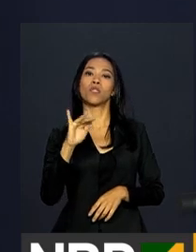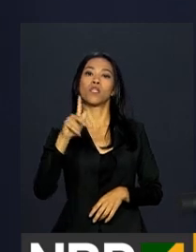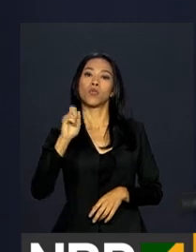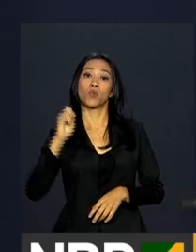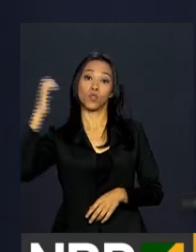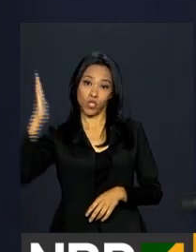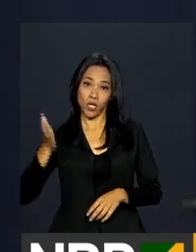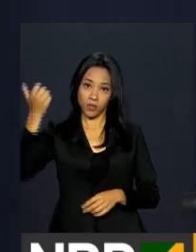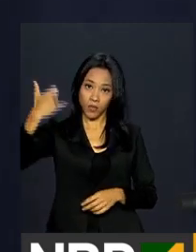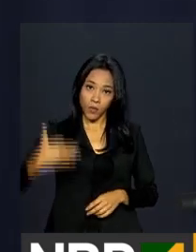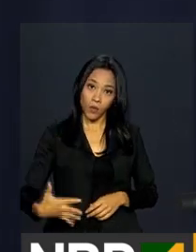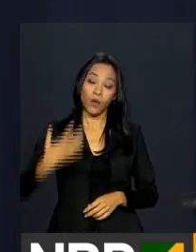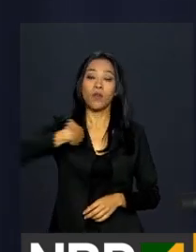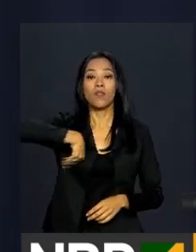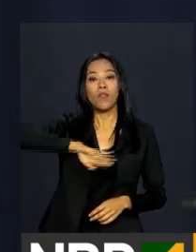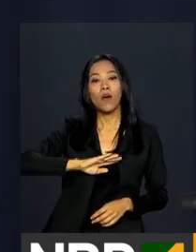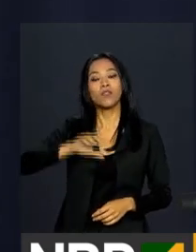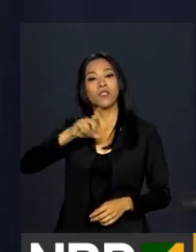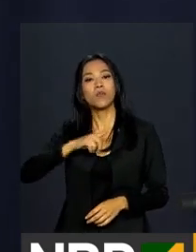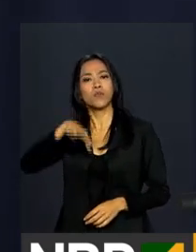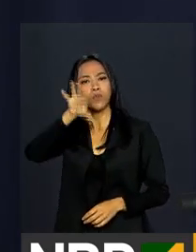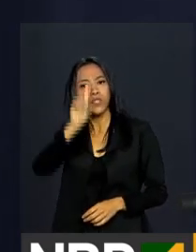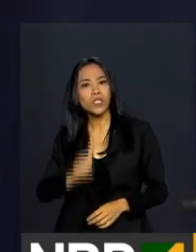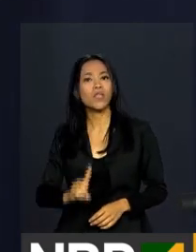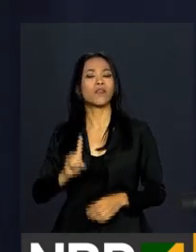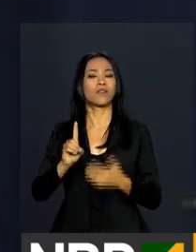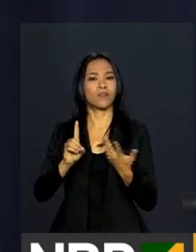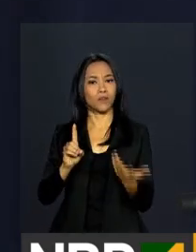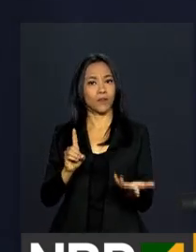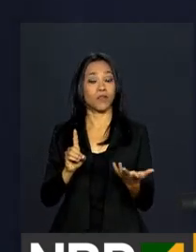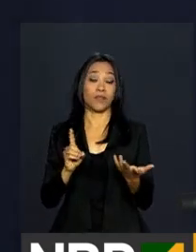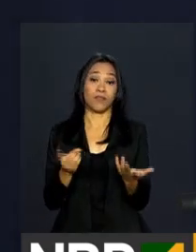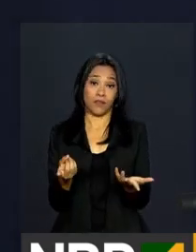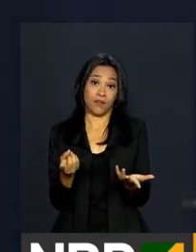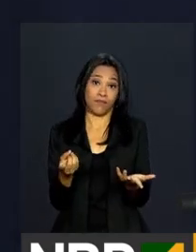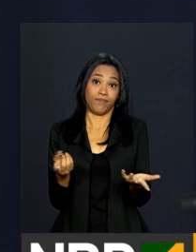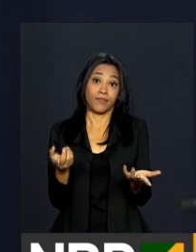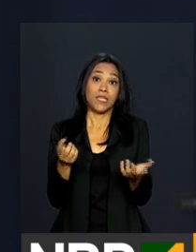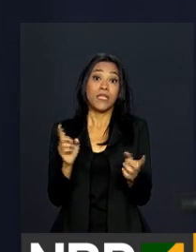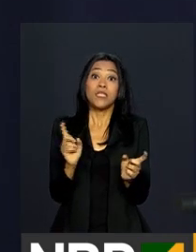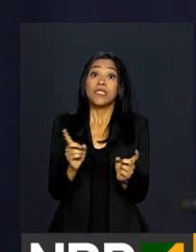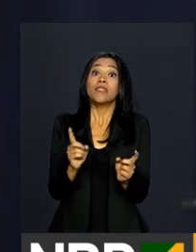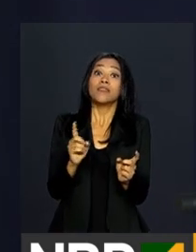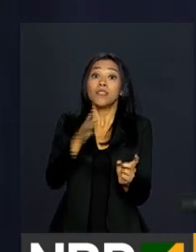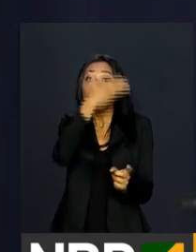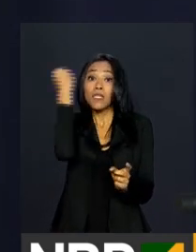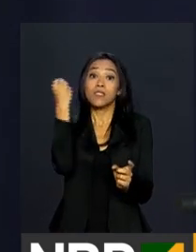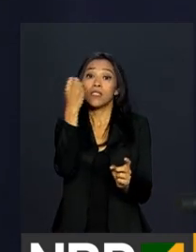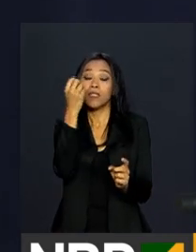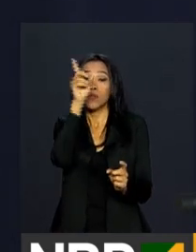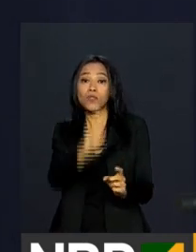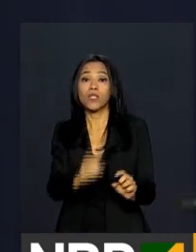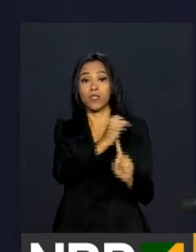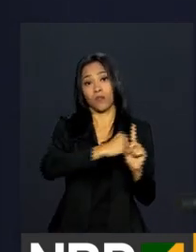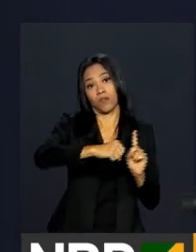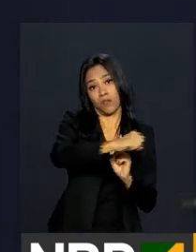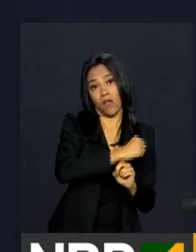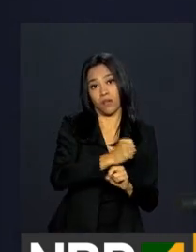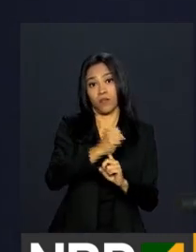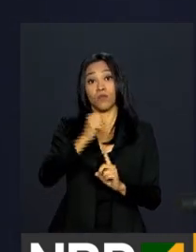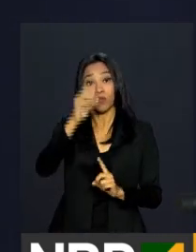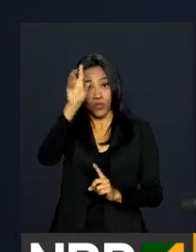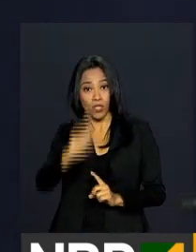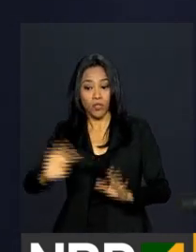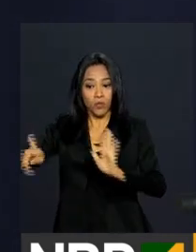mais ampla liberdade de iniciativa, ao direito à propriedade, sem esquecer, naturalmente, os direitos sociais. Vejam que, no âmbito dos